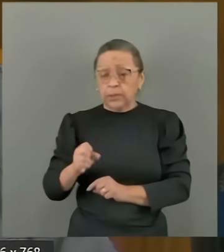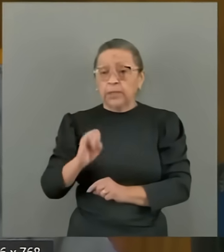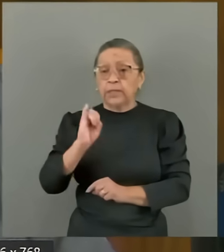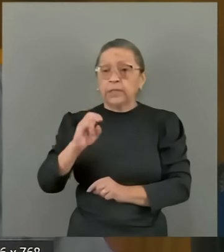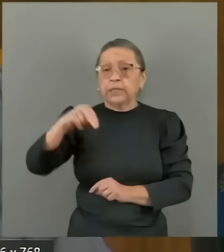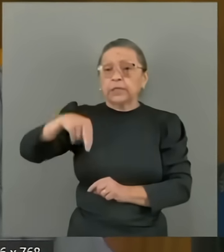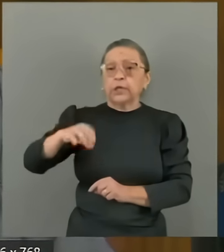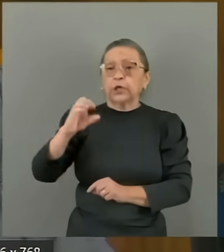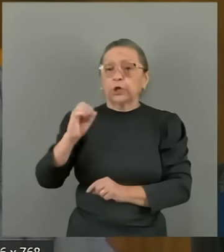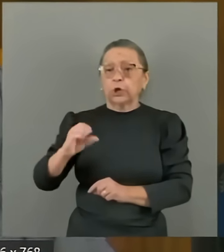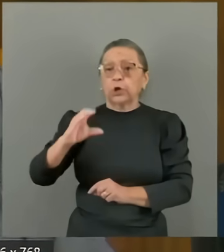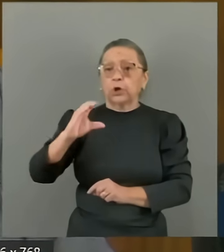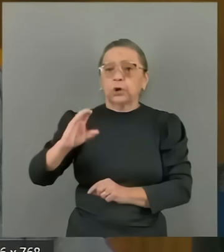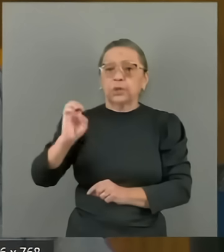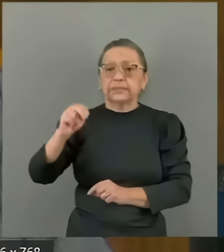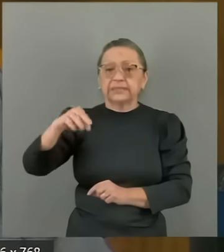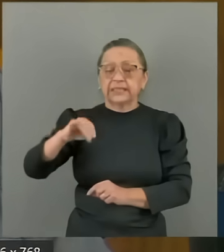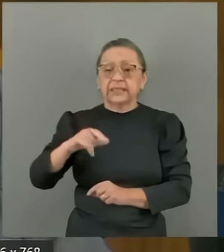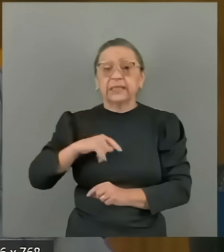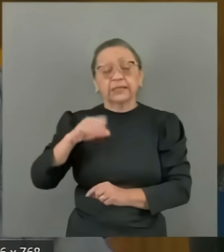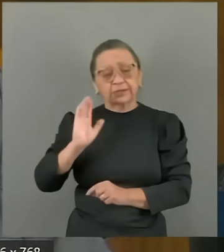uma das beneficiárias